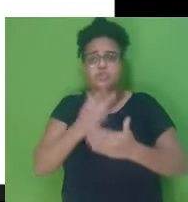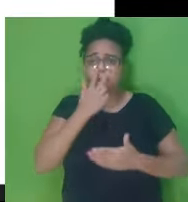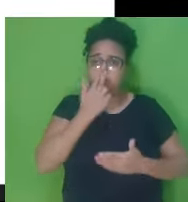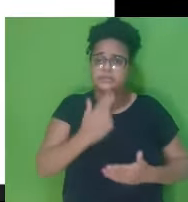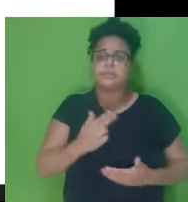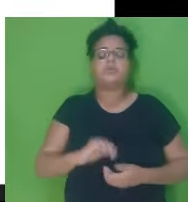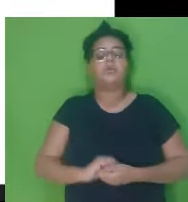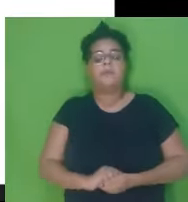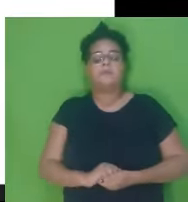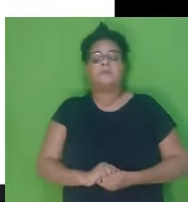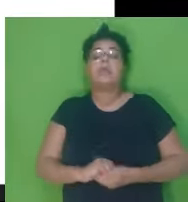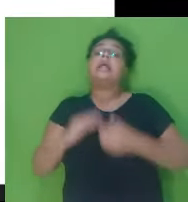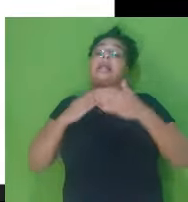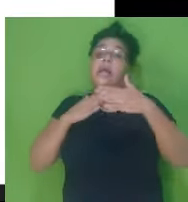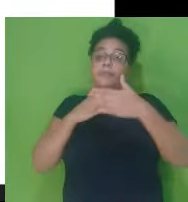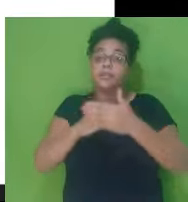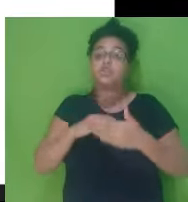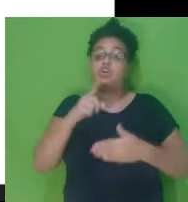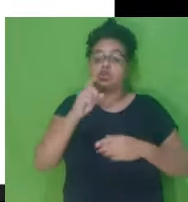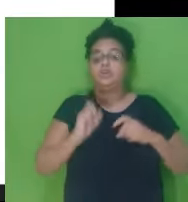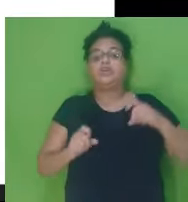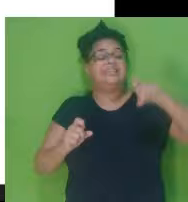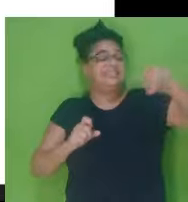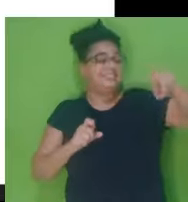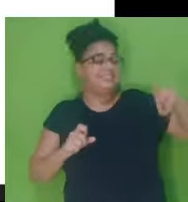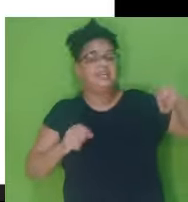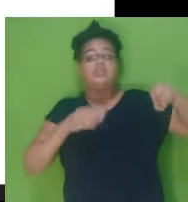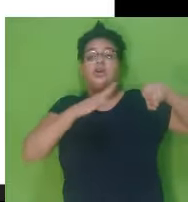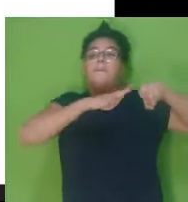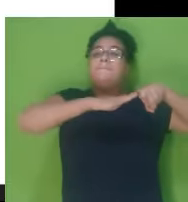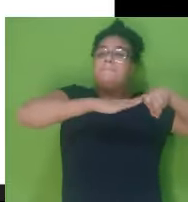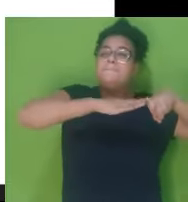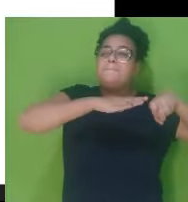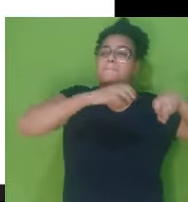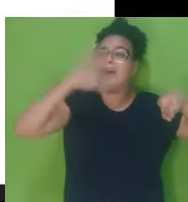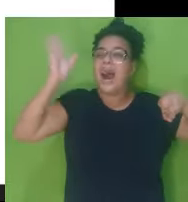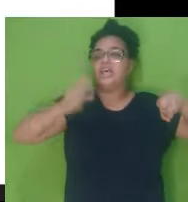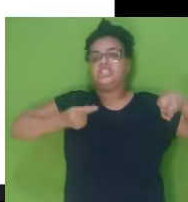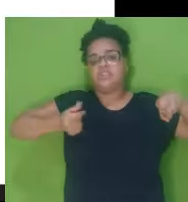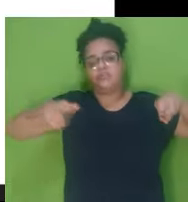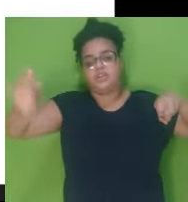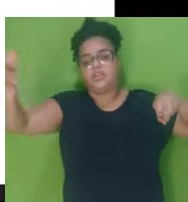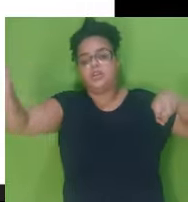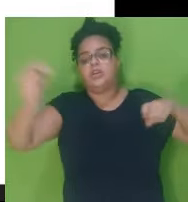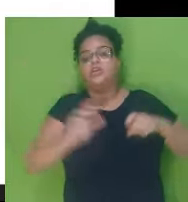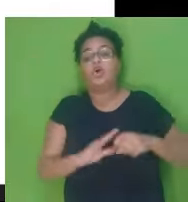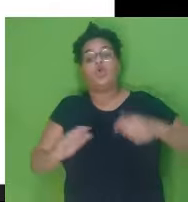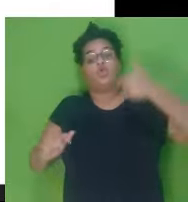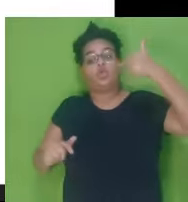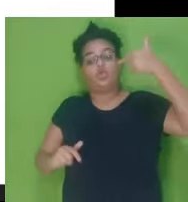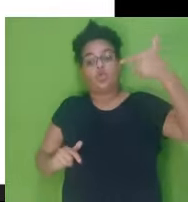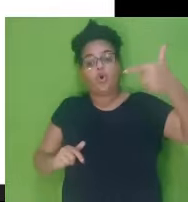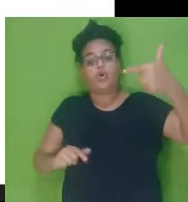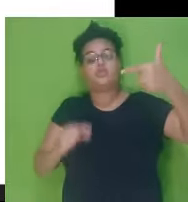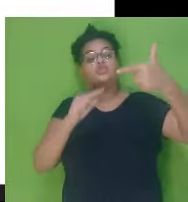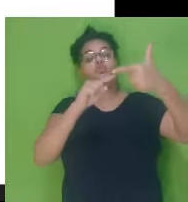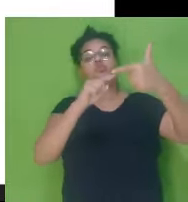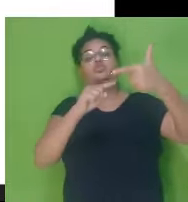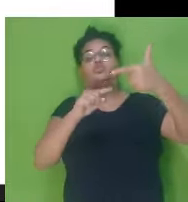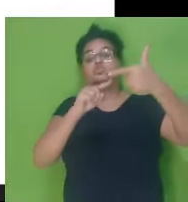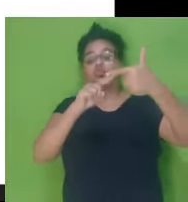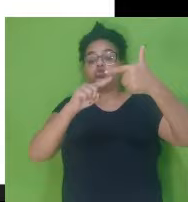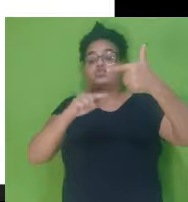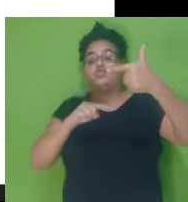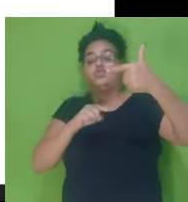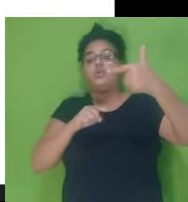parecidos. Nesse limite aqui, quando x vai para mais infinito, 2 sobre x vai para 0,